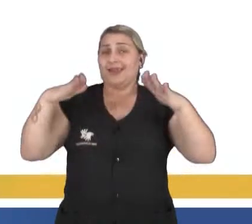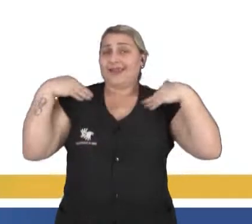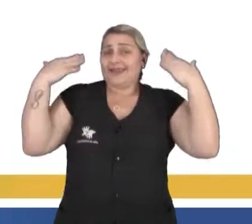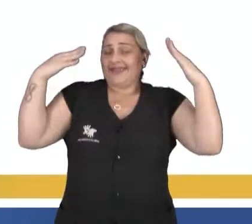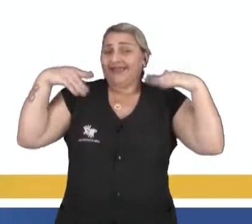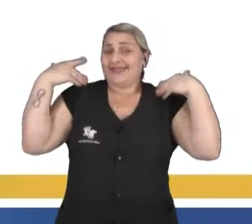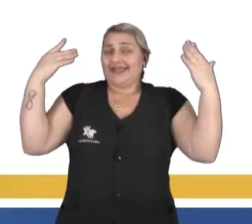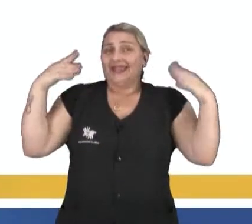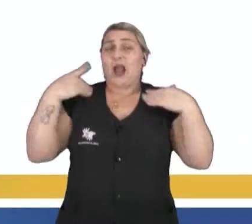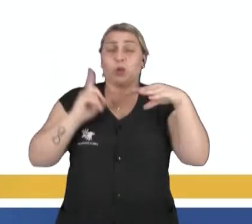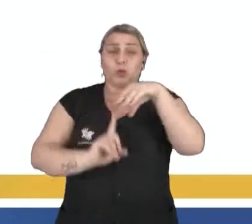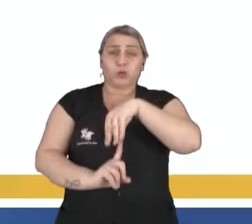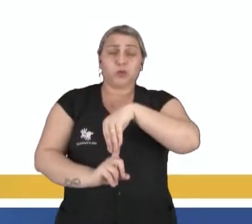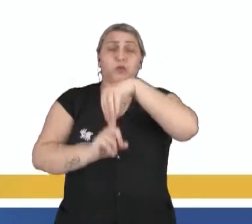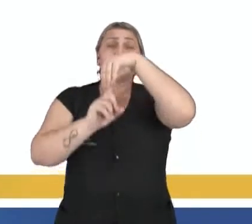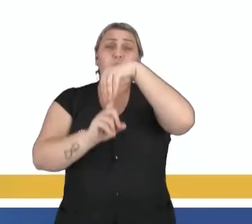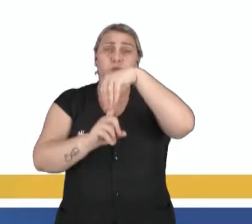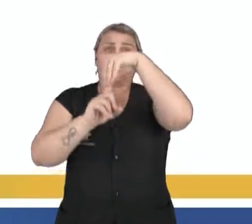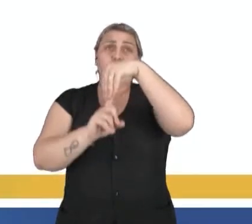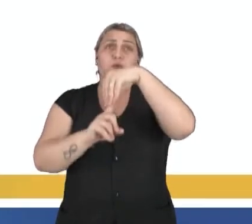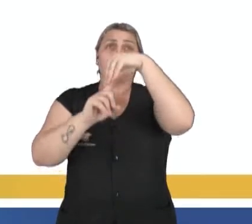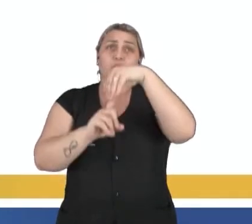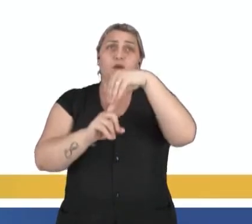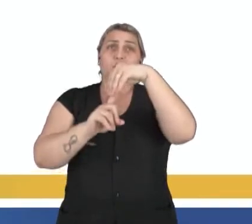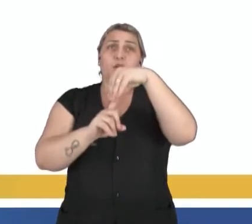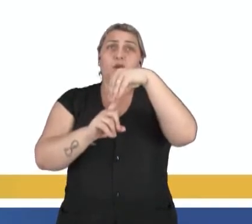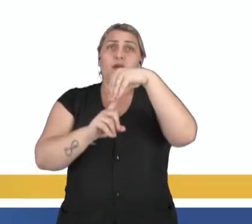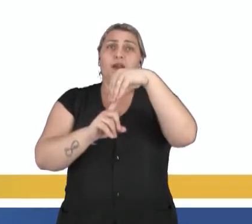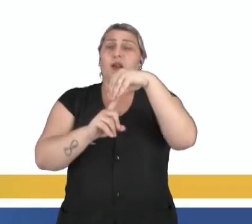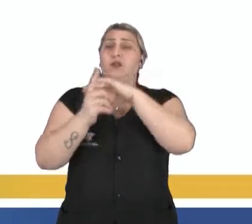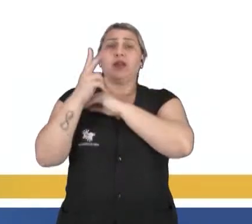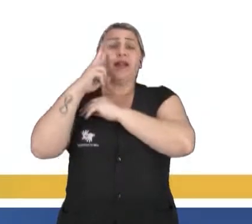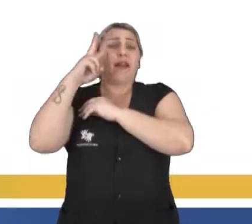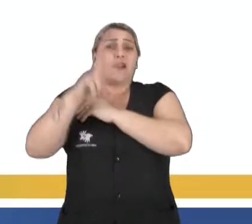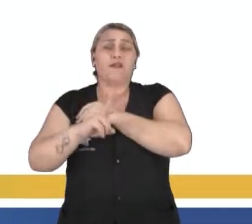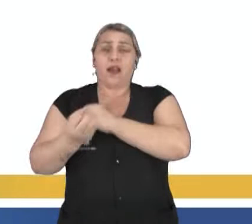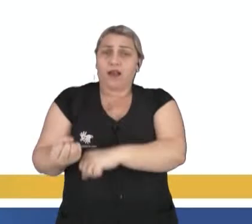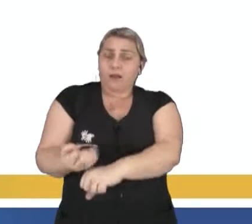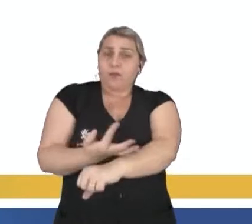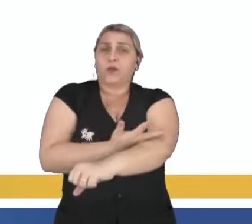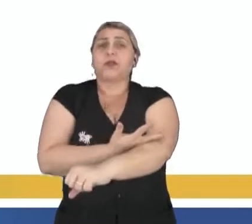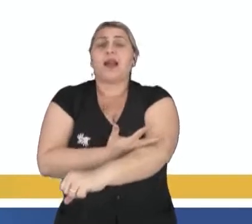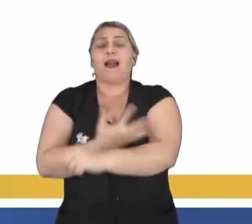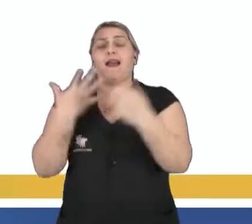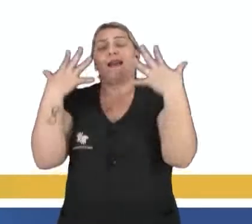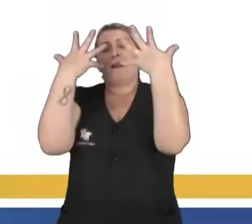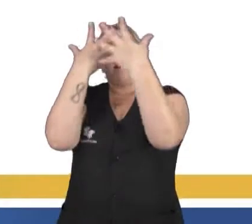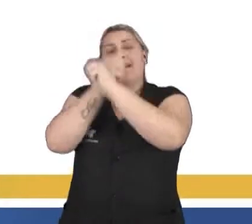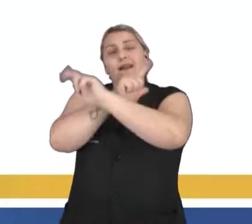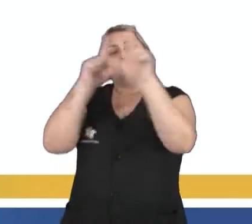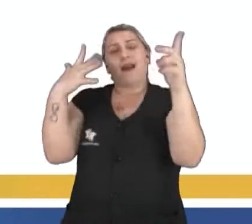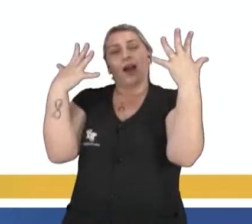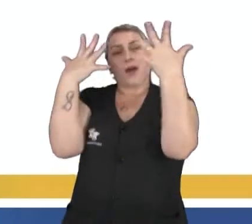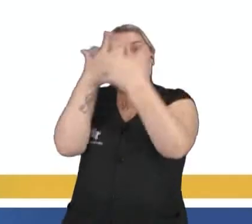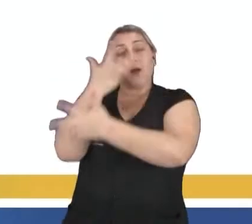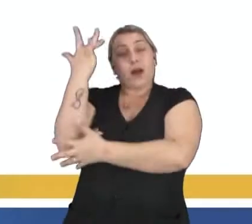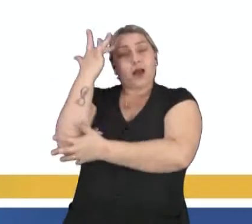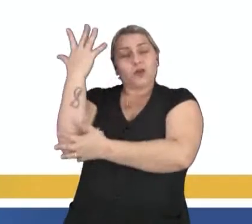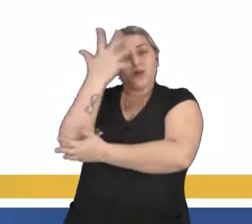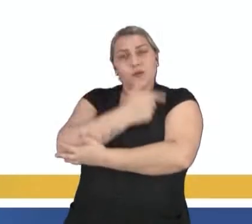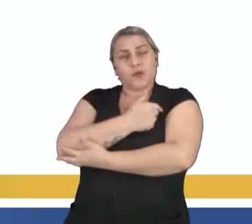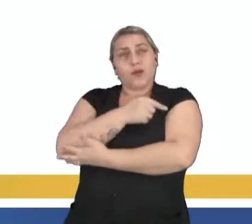alegria a única indizível emoção. É claro que te acho linda e em